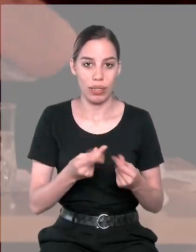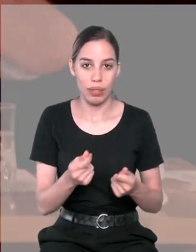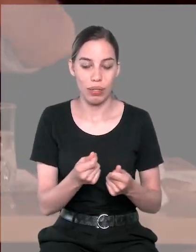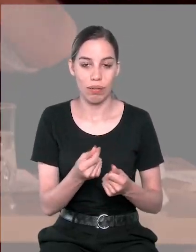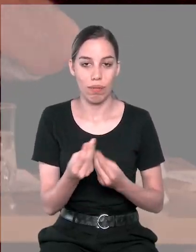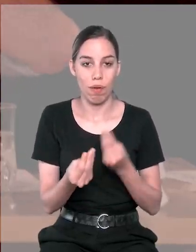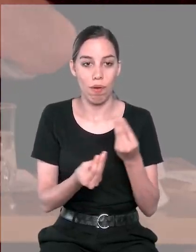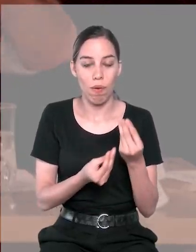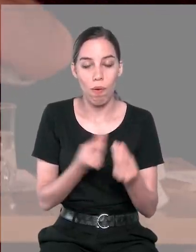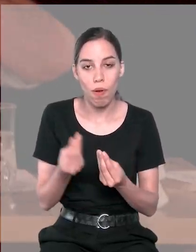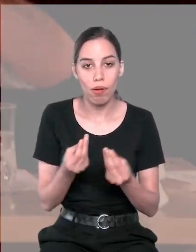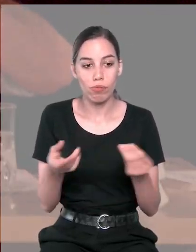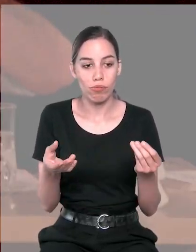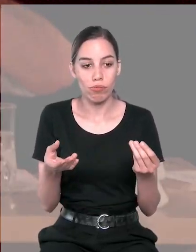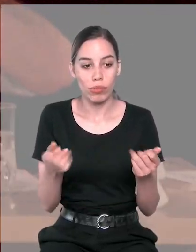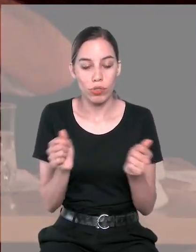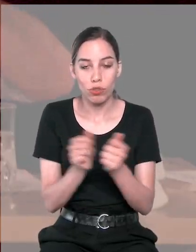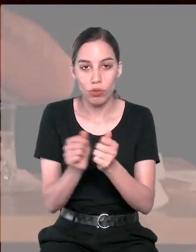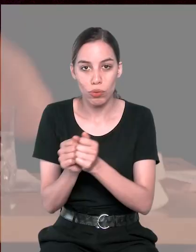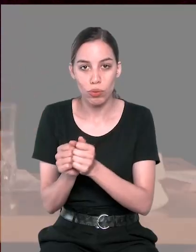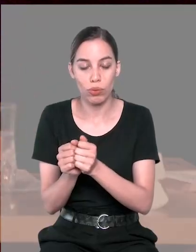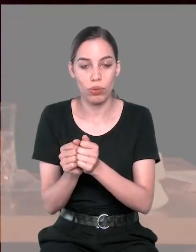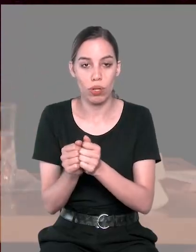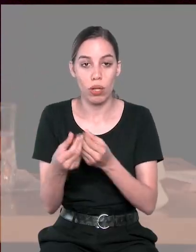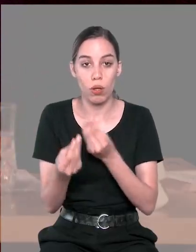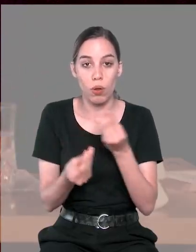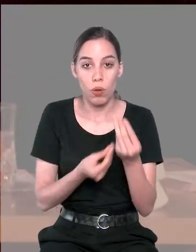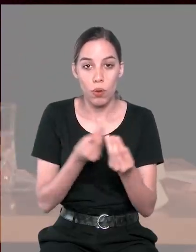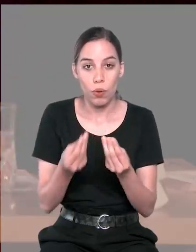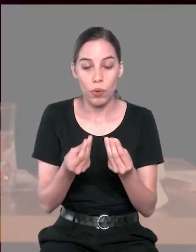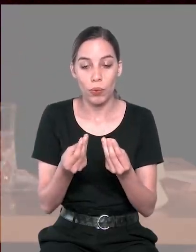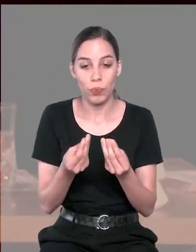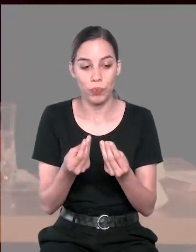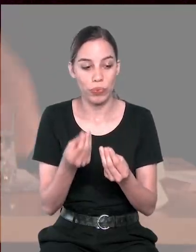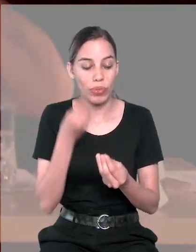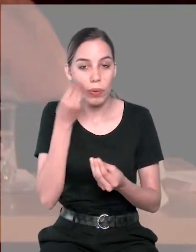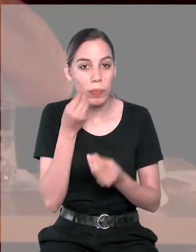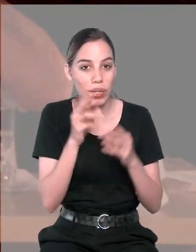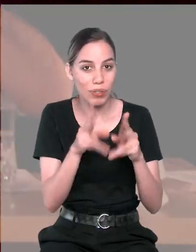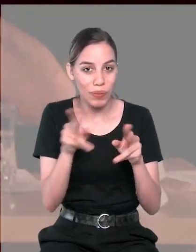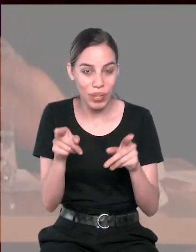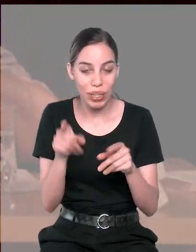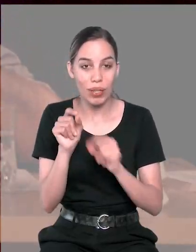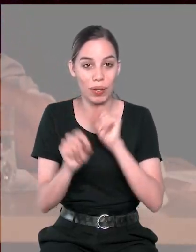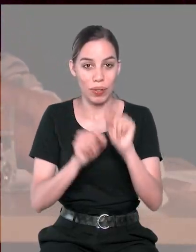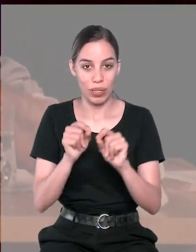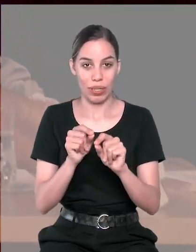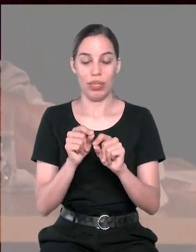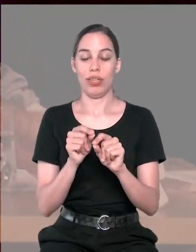se produzindo, os dois conjuntamente. E o que amarra a dimensão dessas duas experiências de transformação,